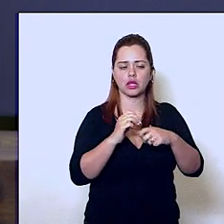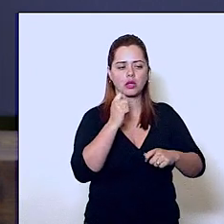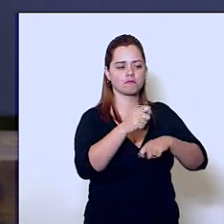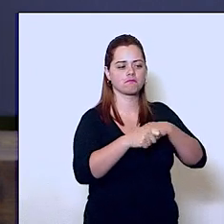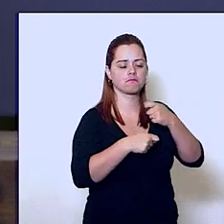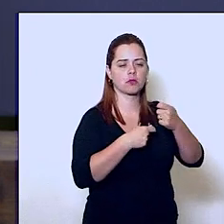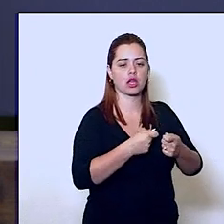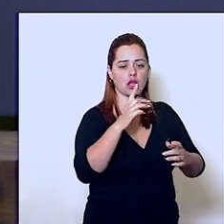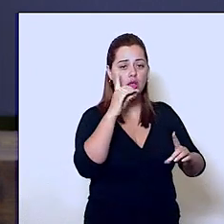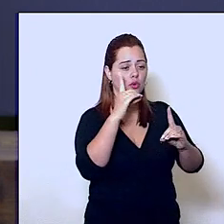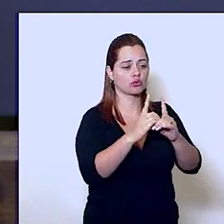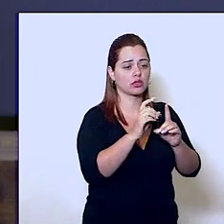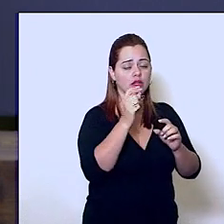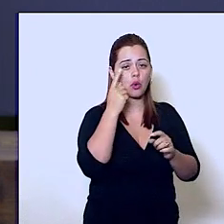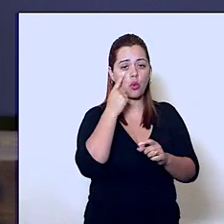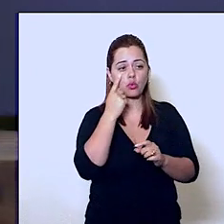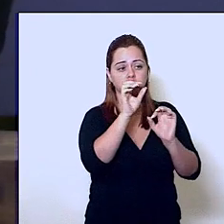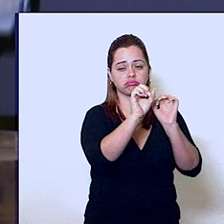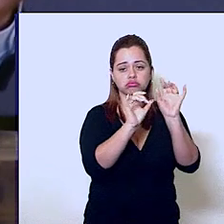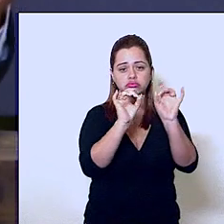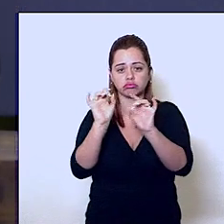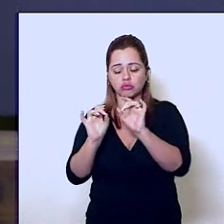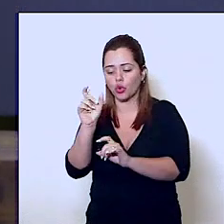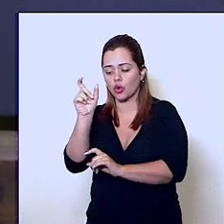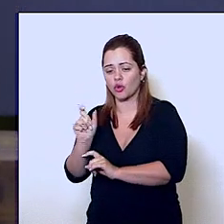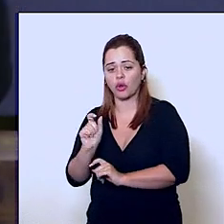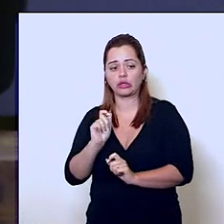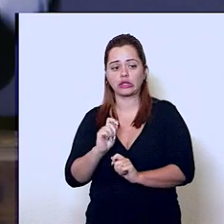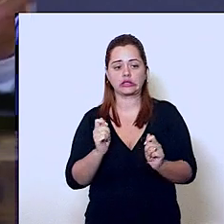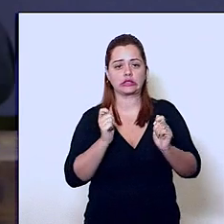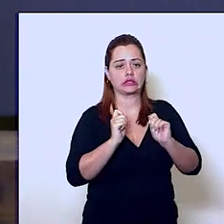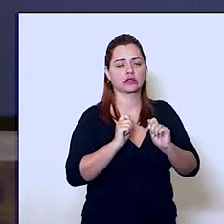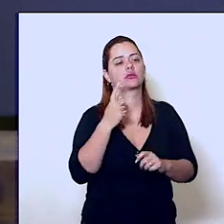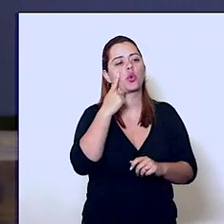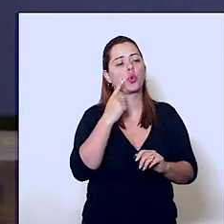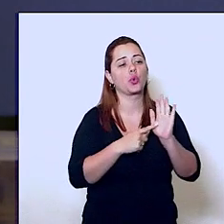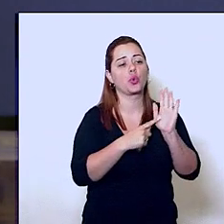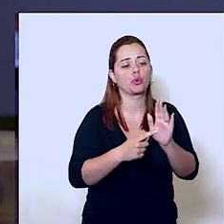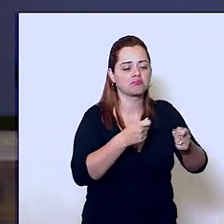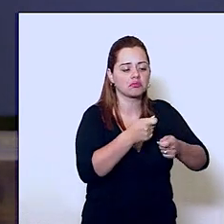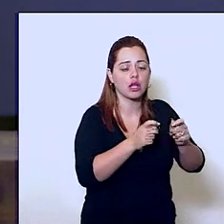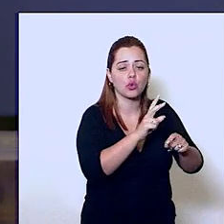cada pessoa, certo, o que é que lhe afligia, dar uma orientação, transmitir, né,